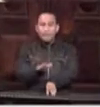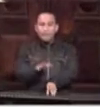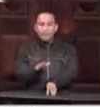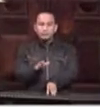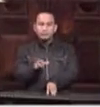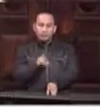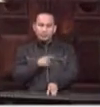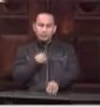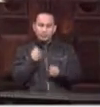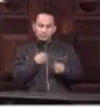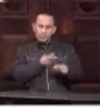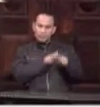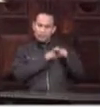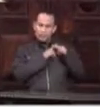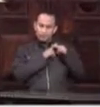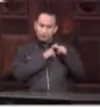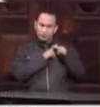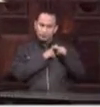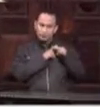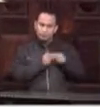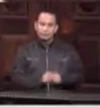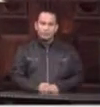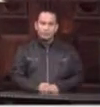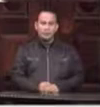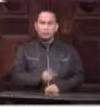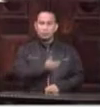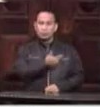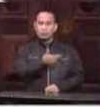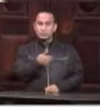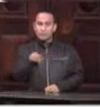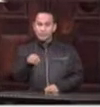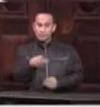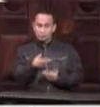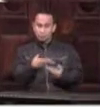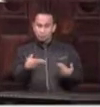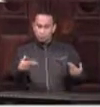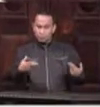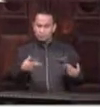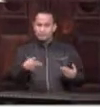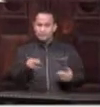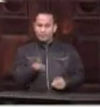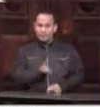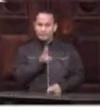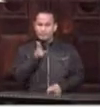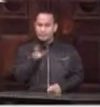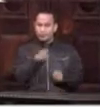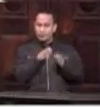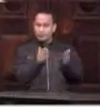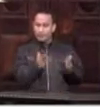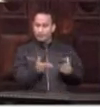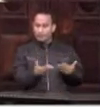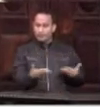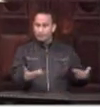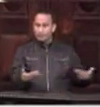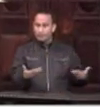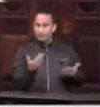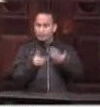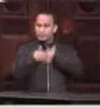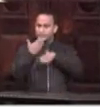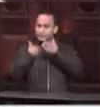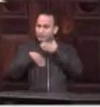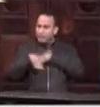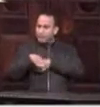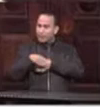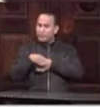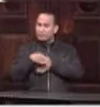sagrados. Trata-se de cerca de 200 peças, a maioria delas religiosas, apreendidas nas primeiras décadas do século